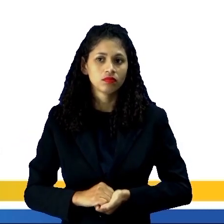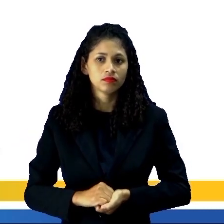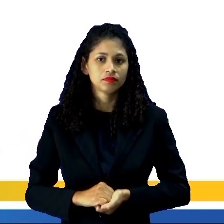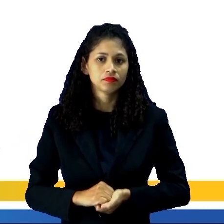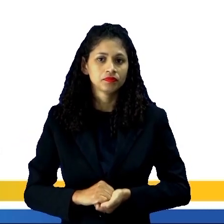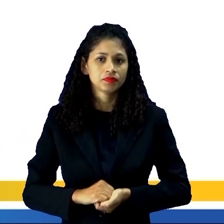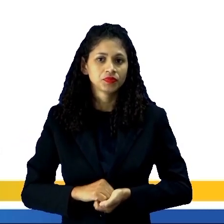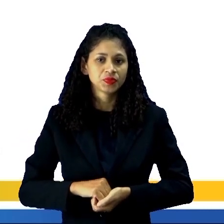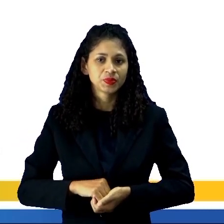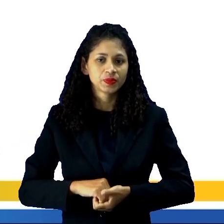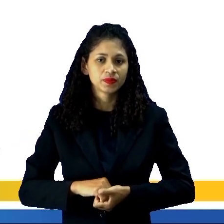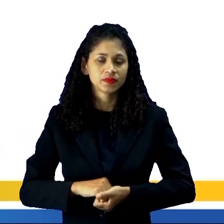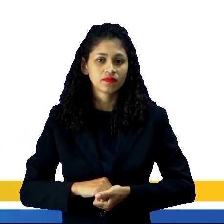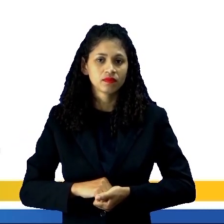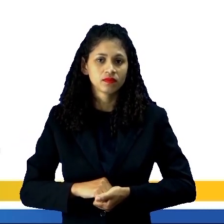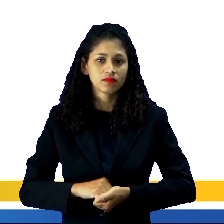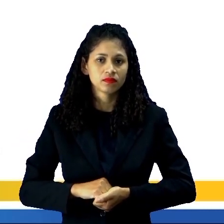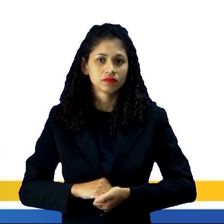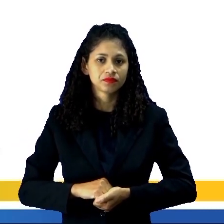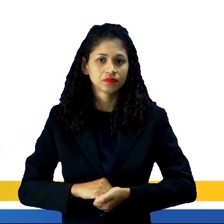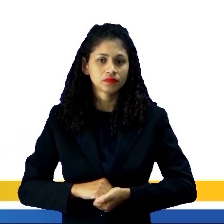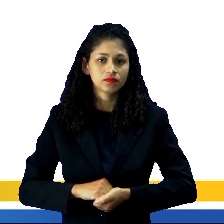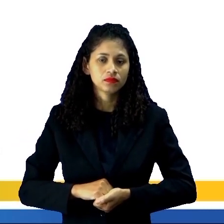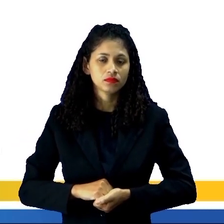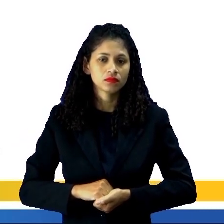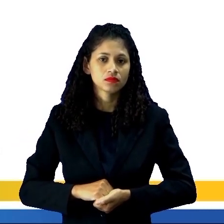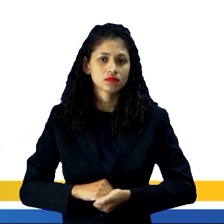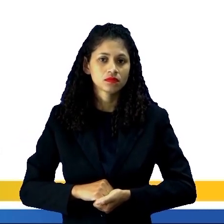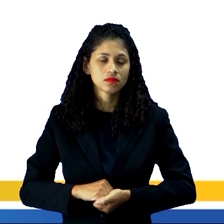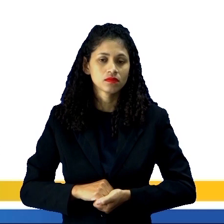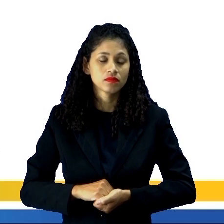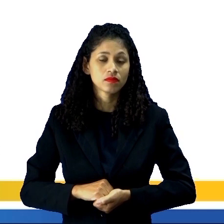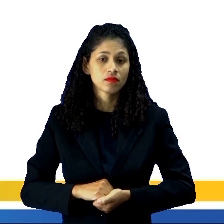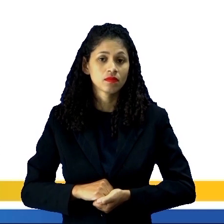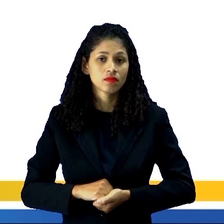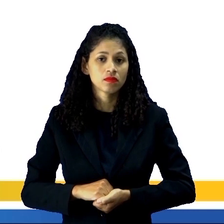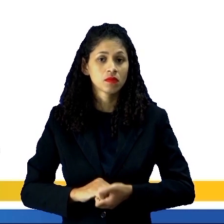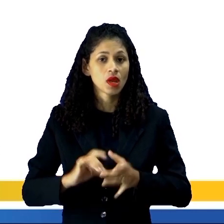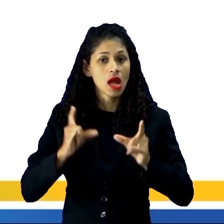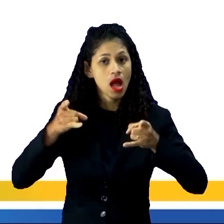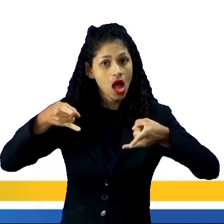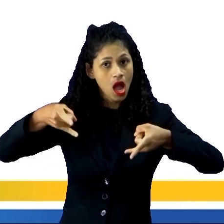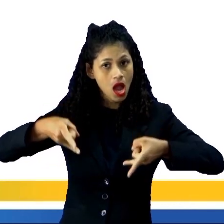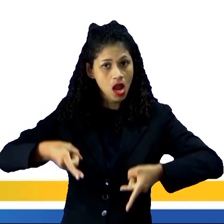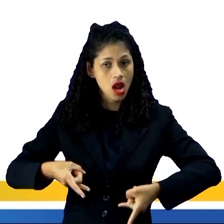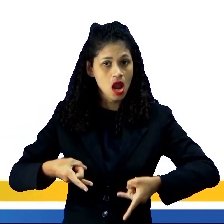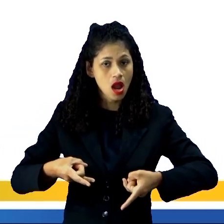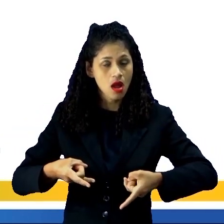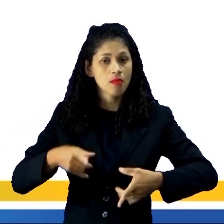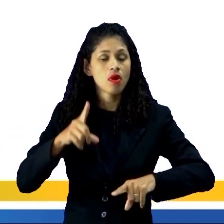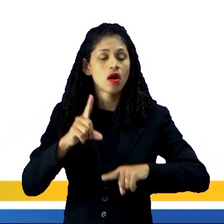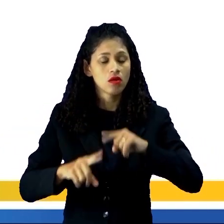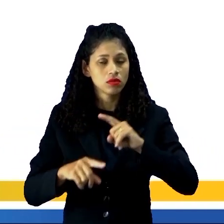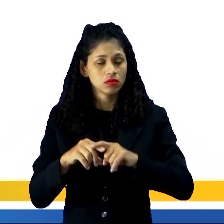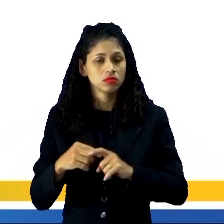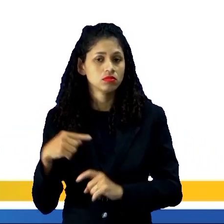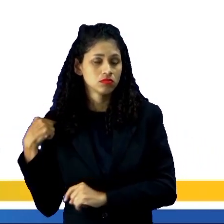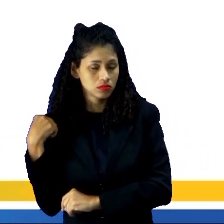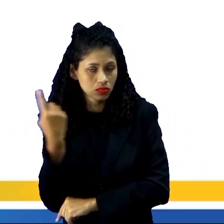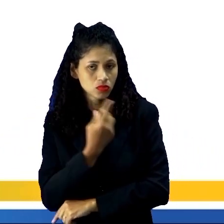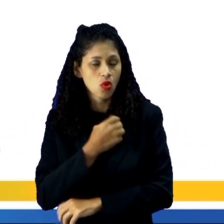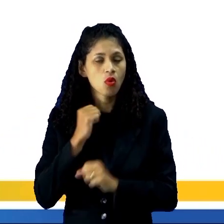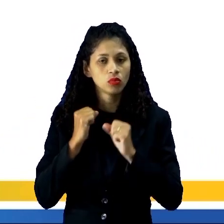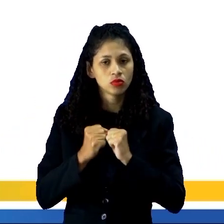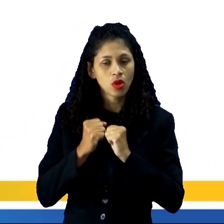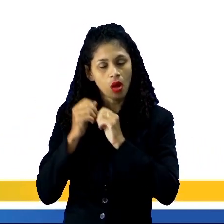A bed is a thing which we can sleep on. A cama é uma coisa que nós podemos